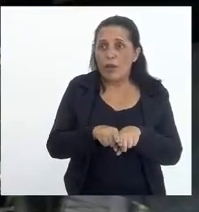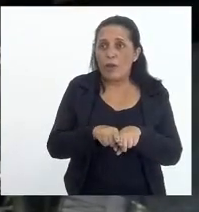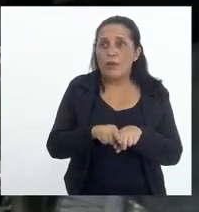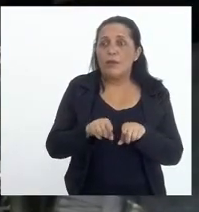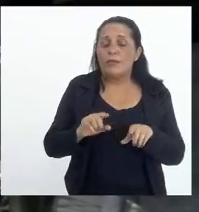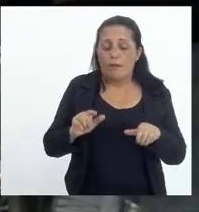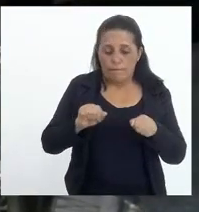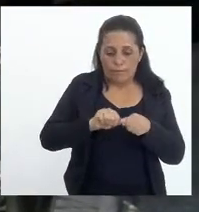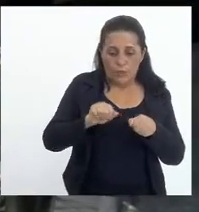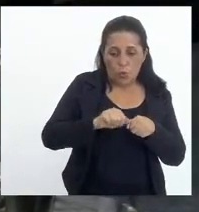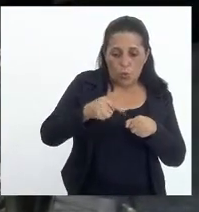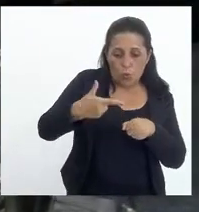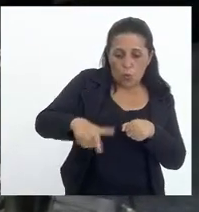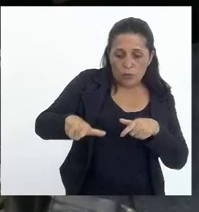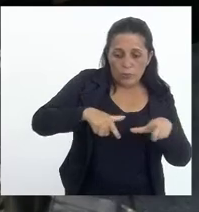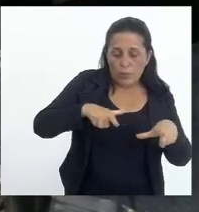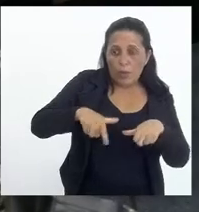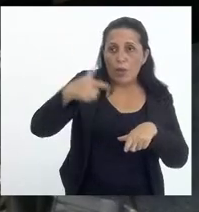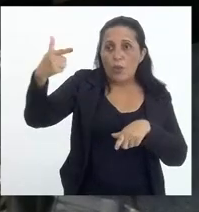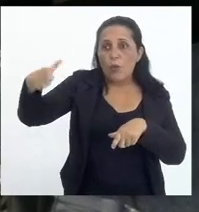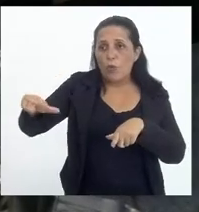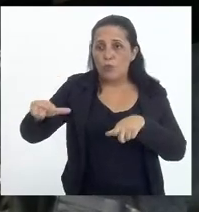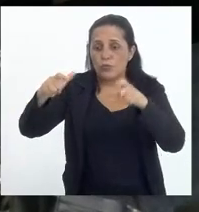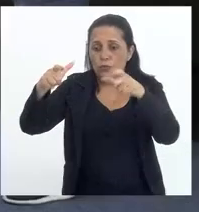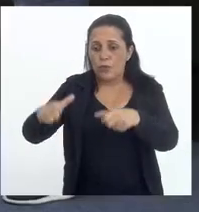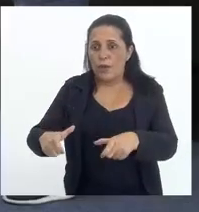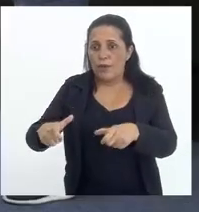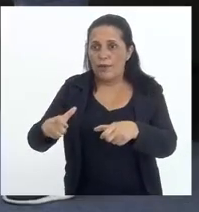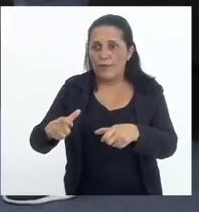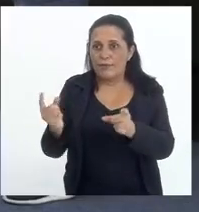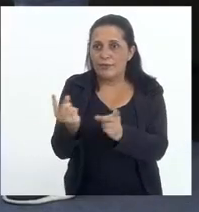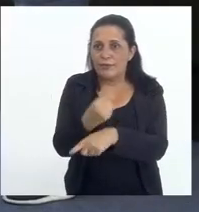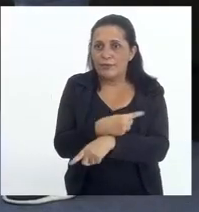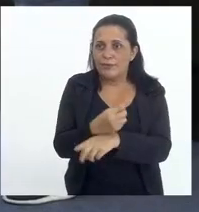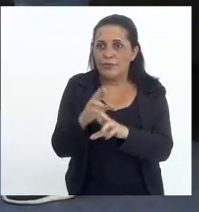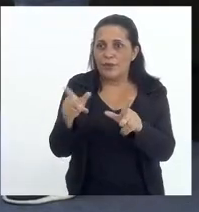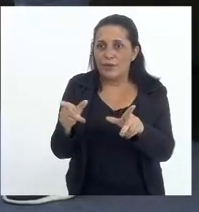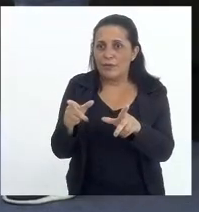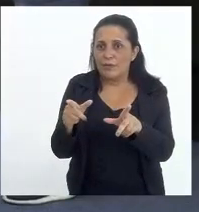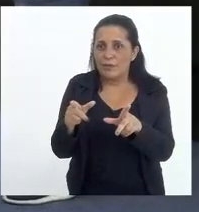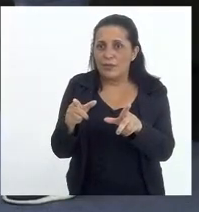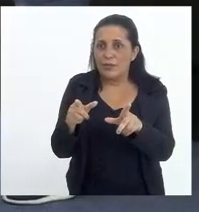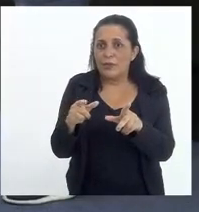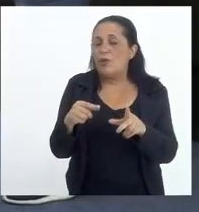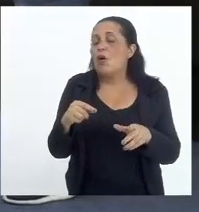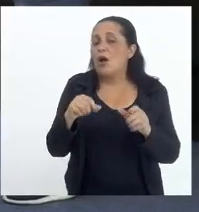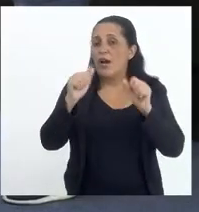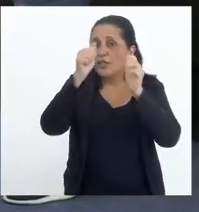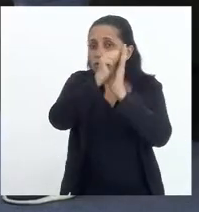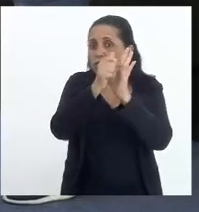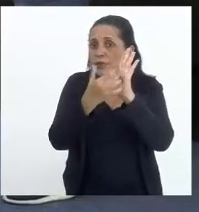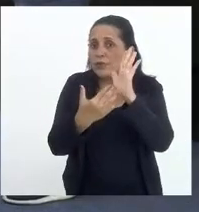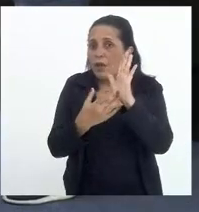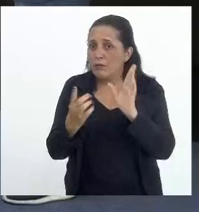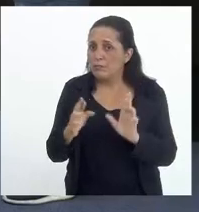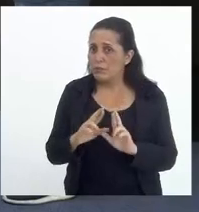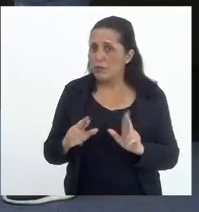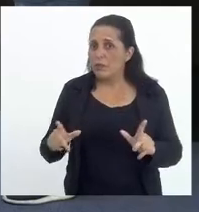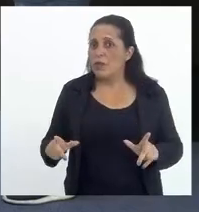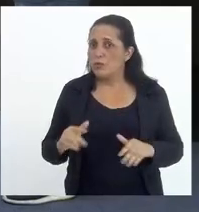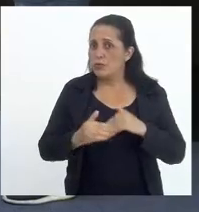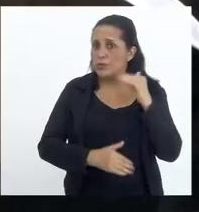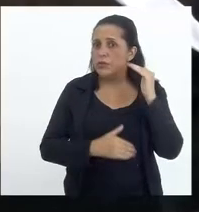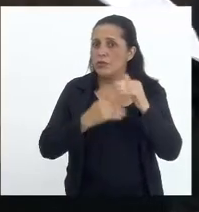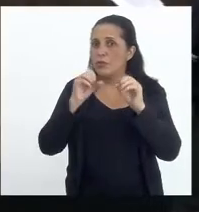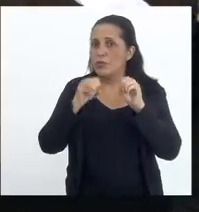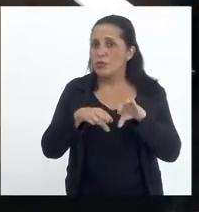Porque o texto, entendeu, Luiz Paulo? O texto original é em desvio de função para exercer atividade alheia à manutenção e ao desenvolvimento do ensino. Eu coloquei apenas